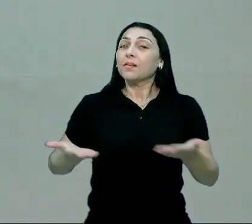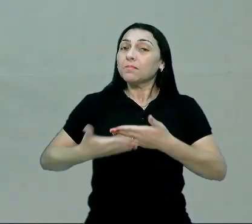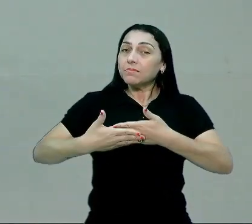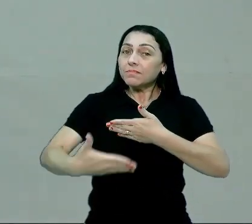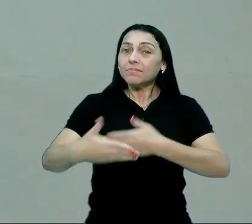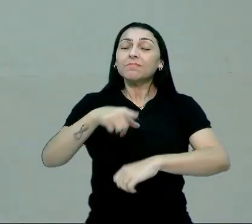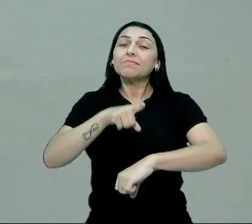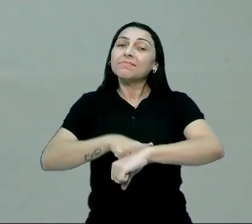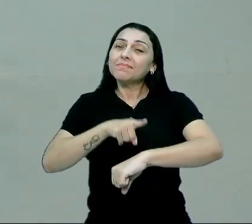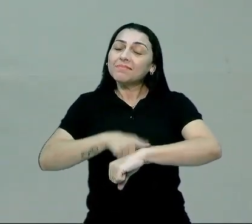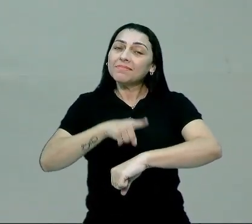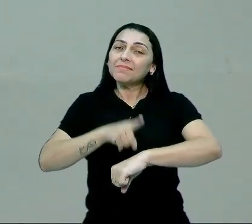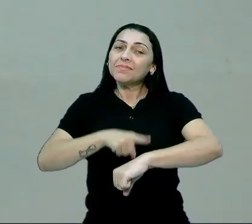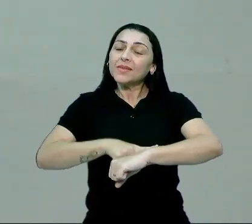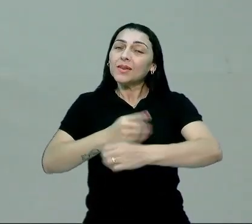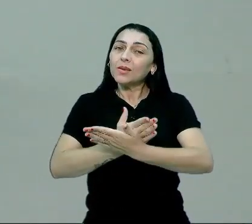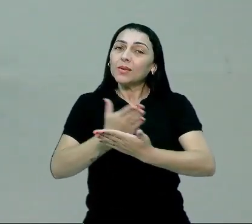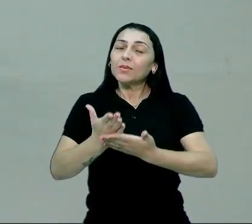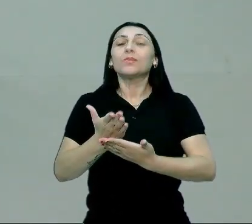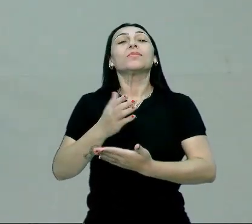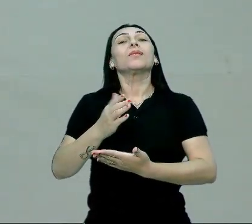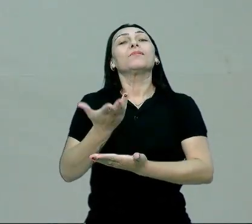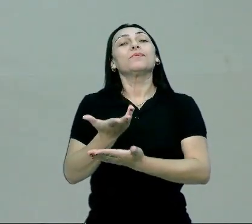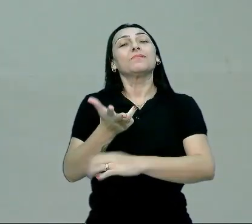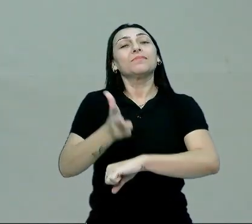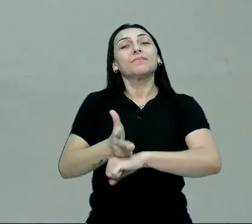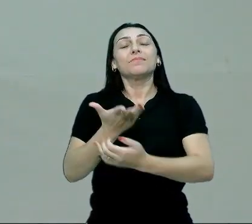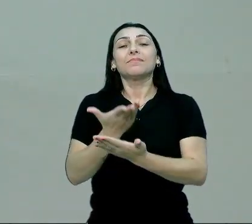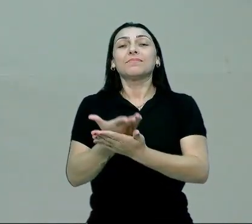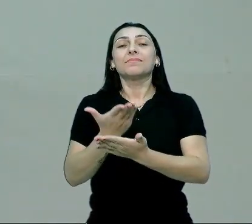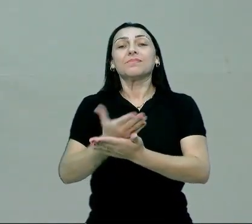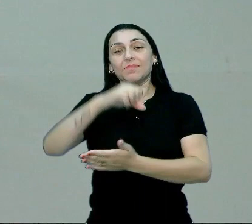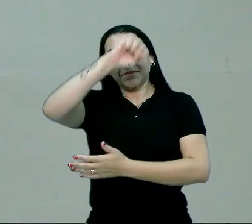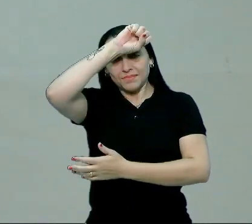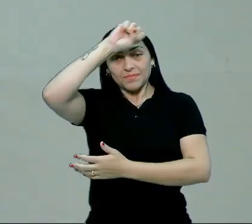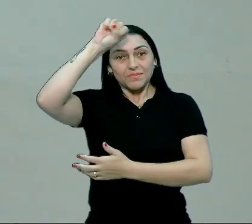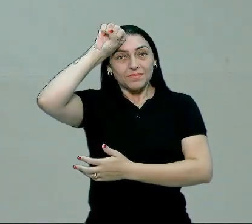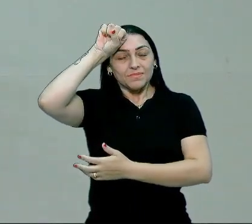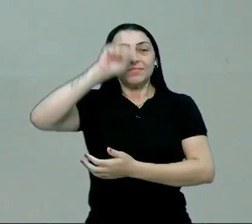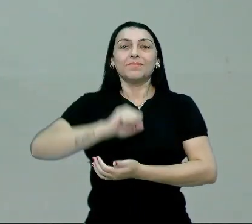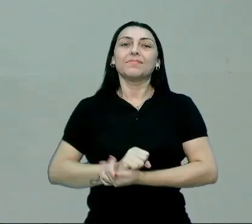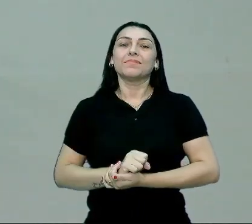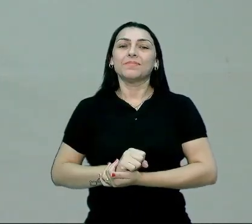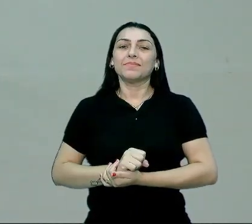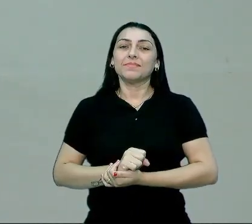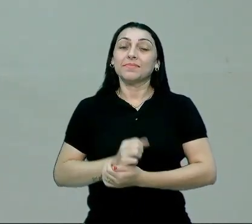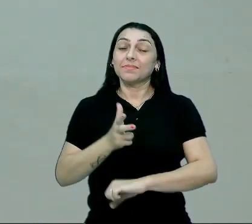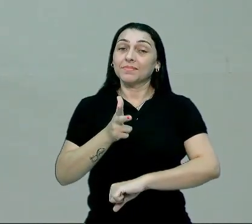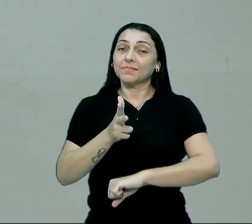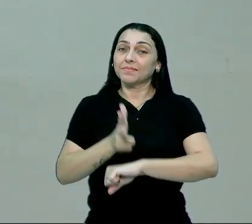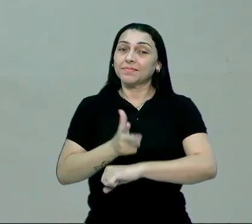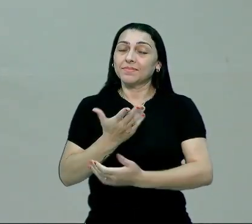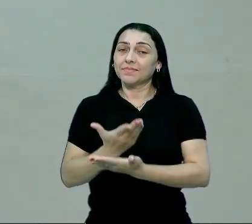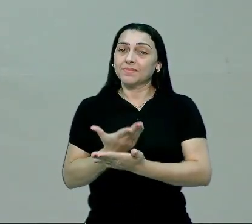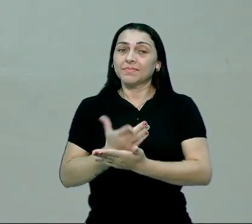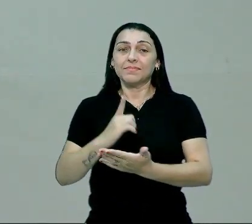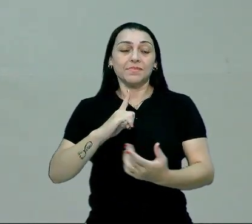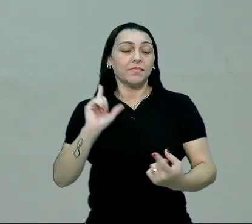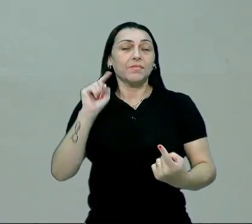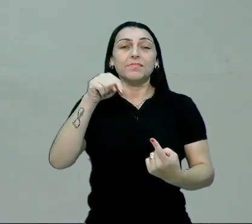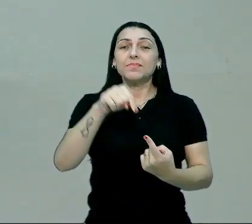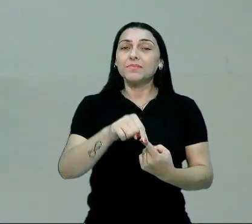a partir de agora começa a videoaula de Sociologia. Esta videoaula, ela tem